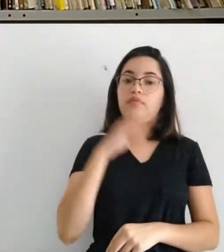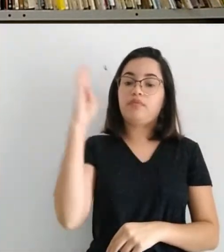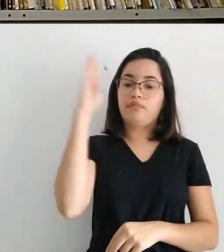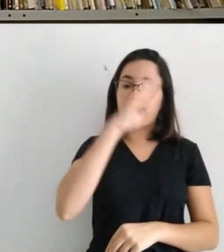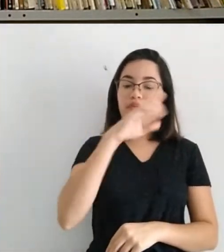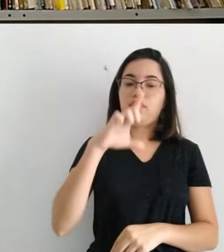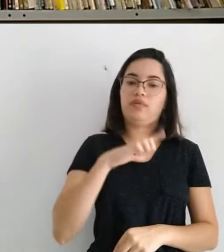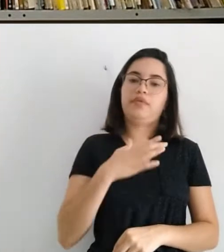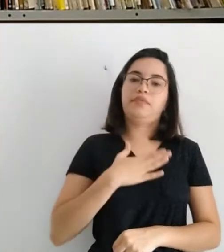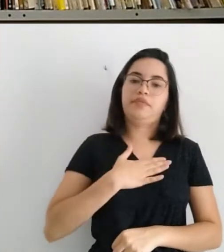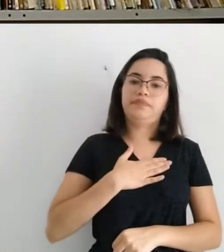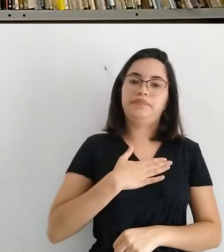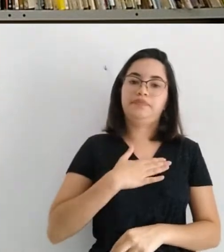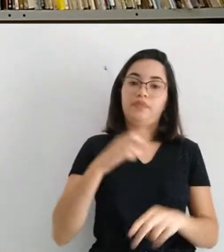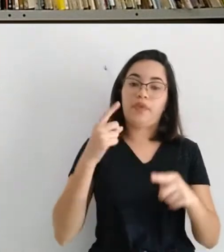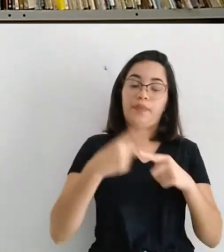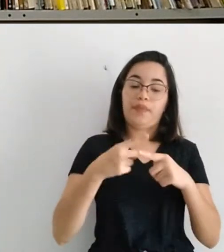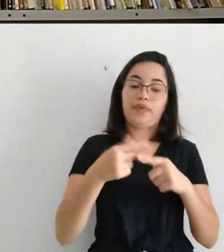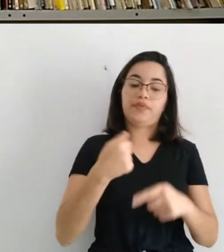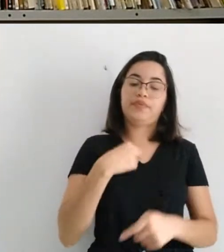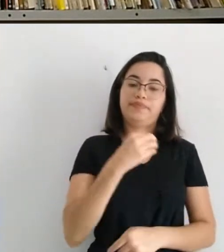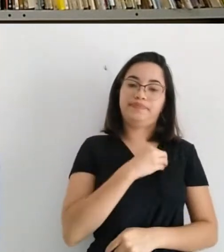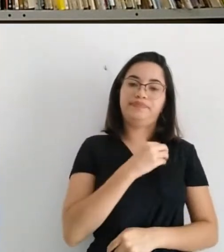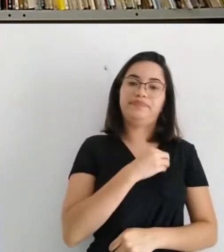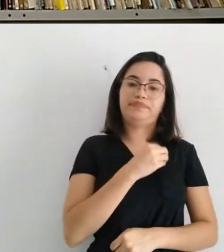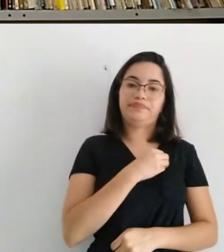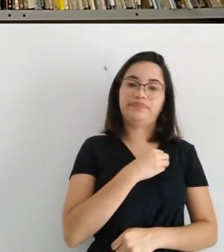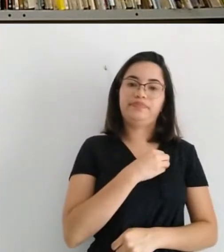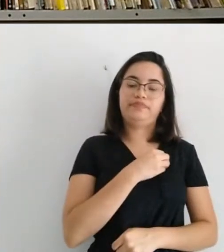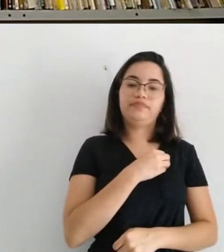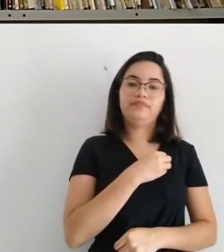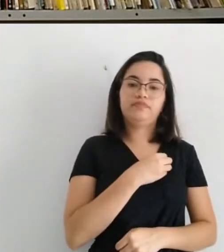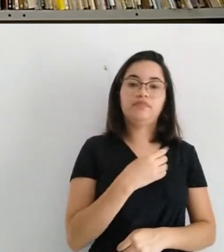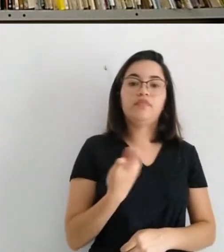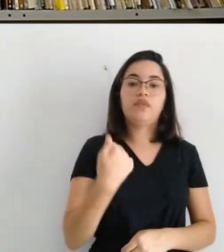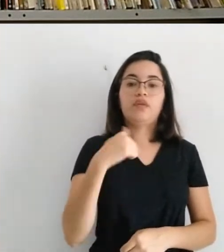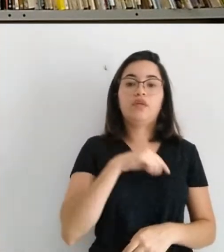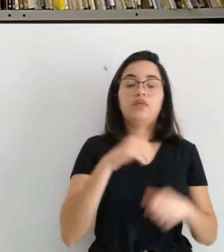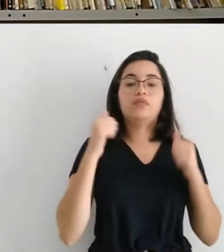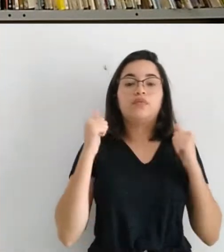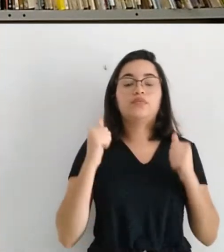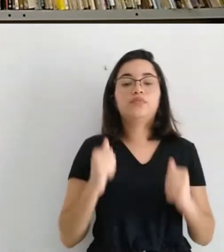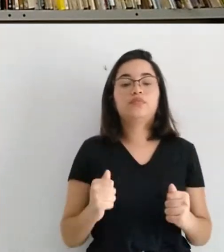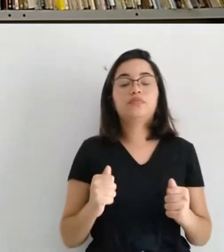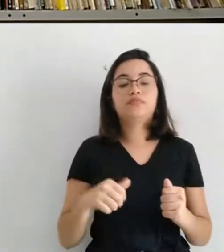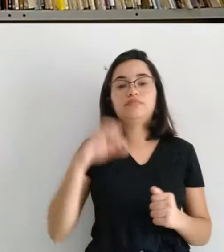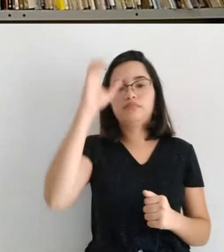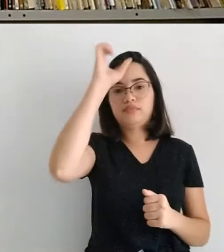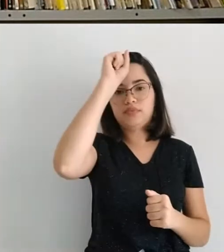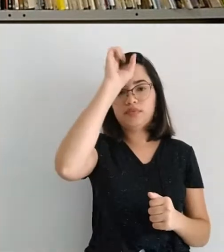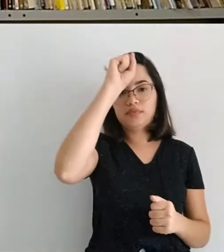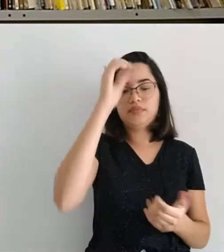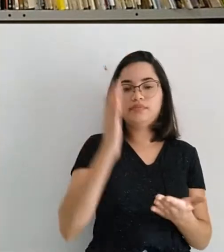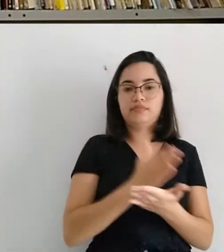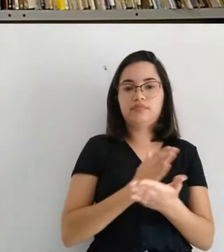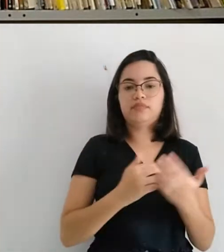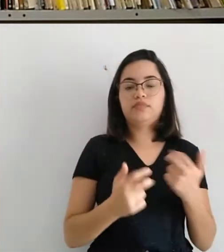mal que há em mim, porque eu sou pecador. Nós podemos tirar algumas